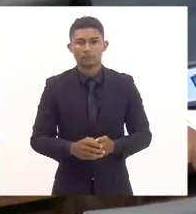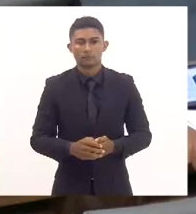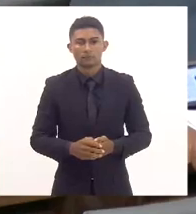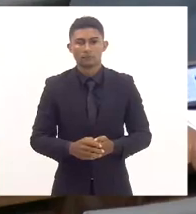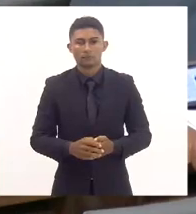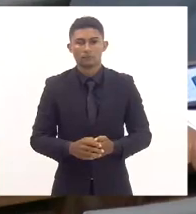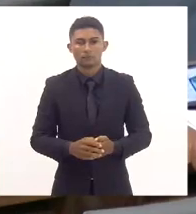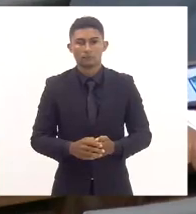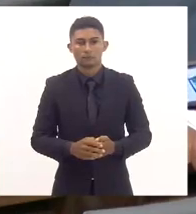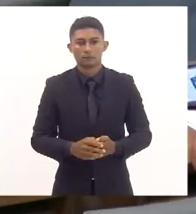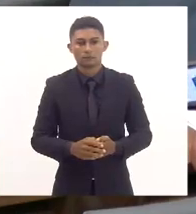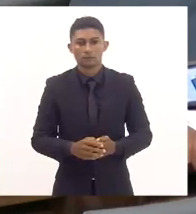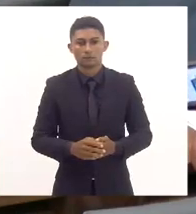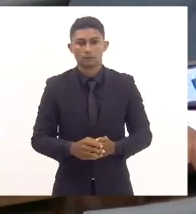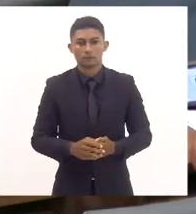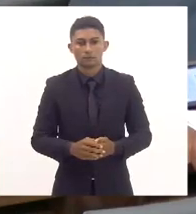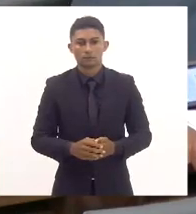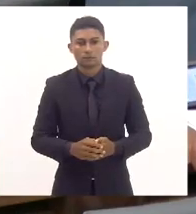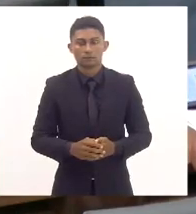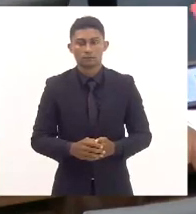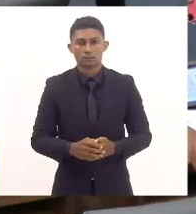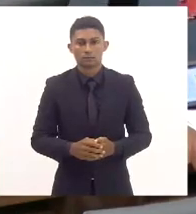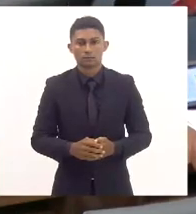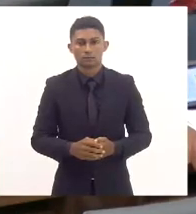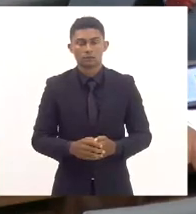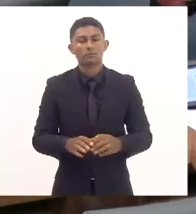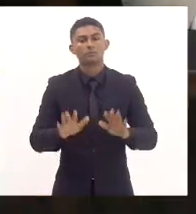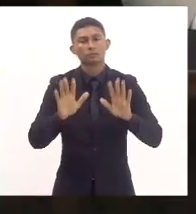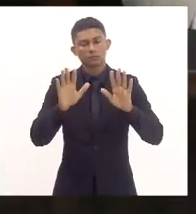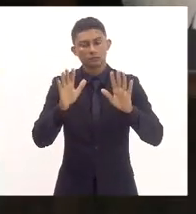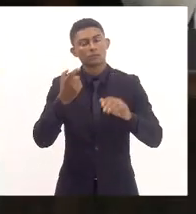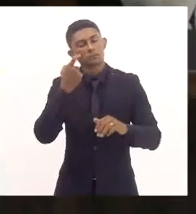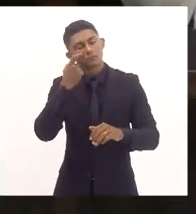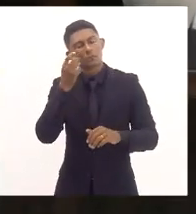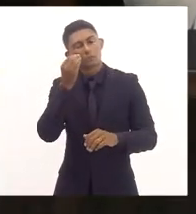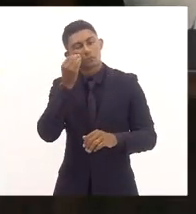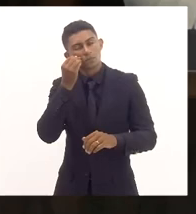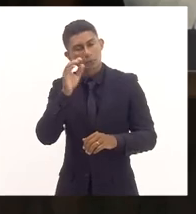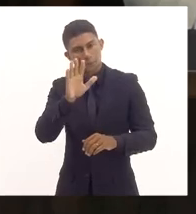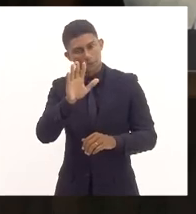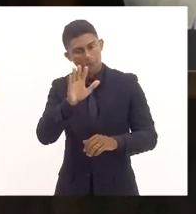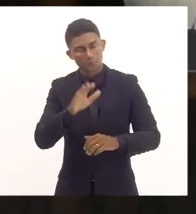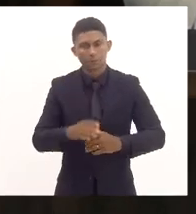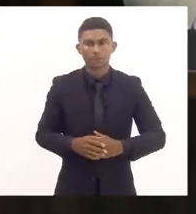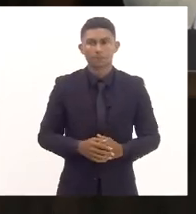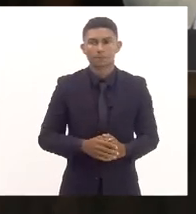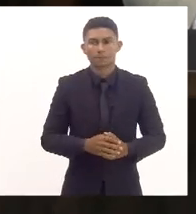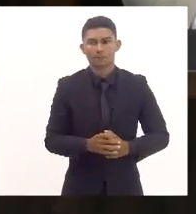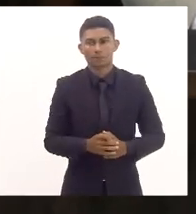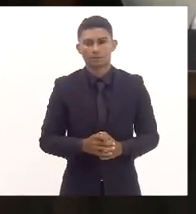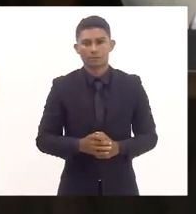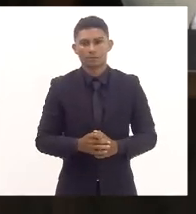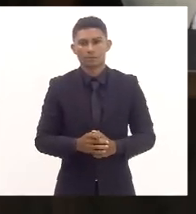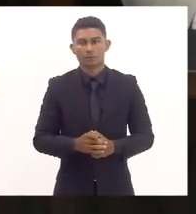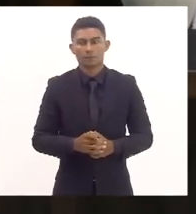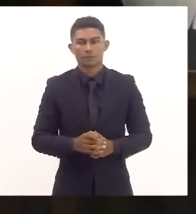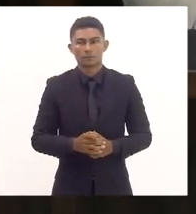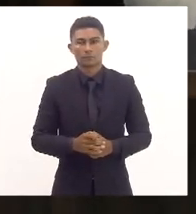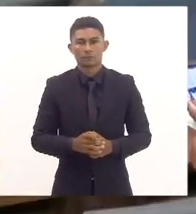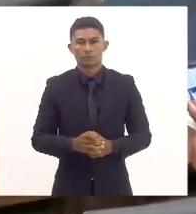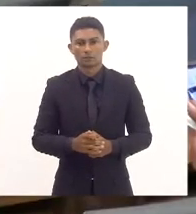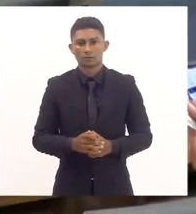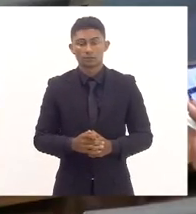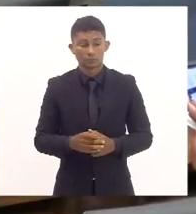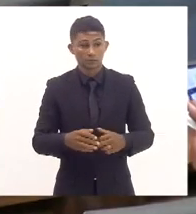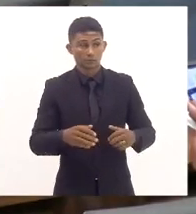e vamos jantar com Márcio Márcio a Boa tarde Márcio